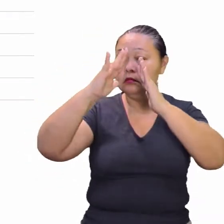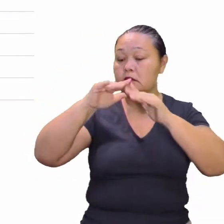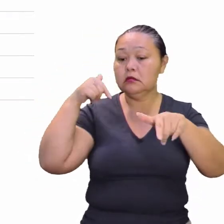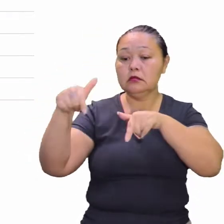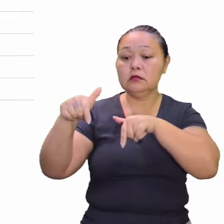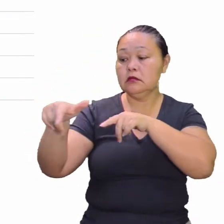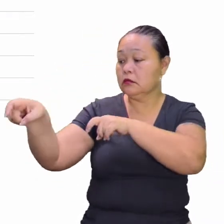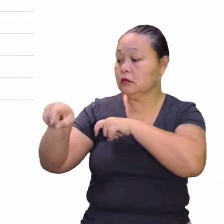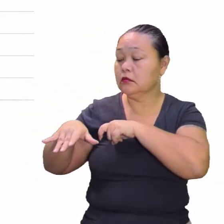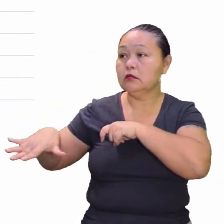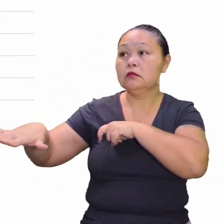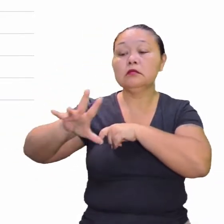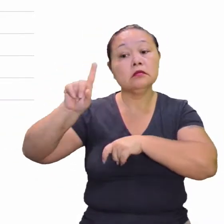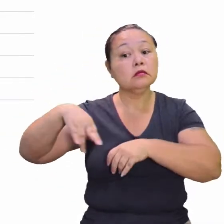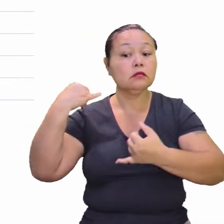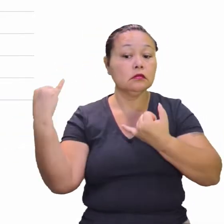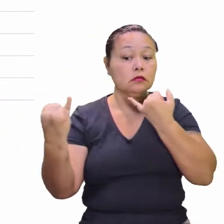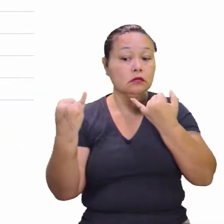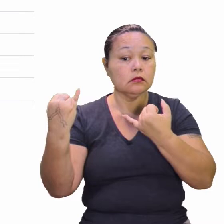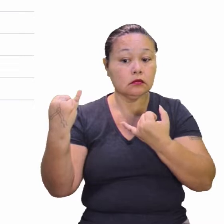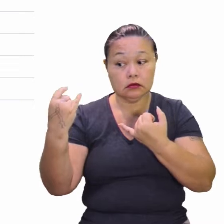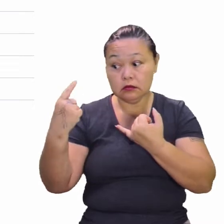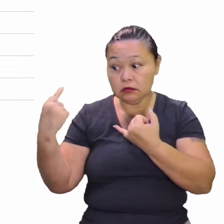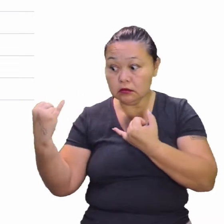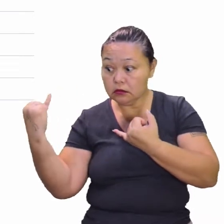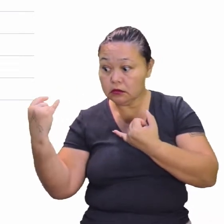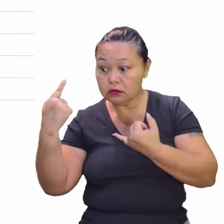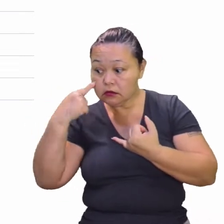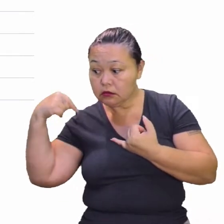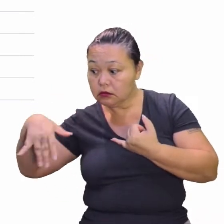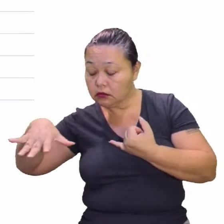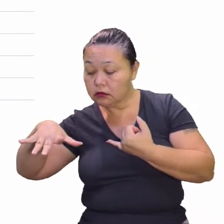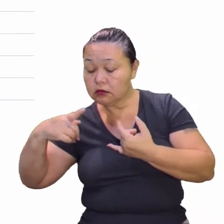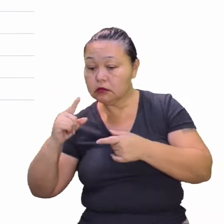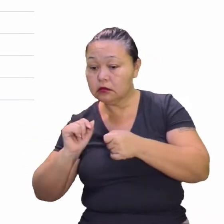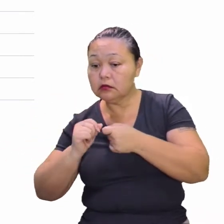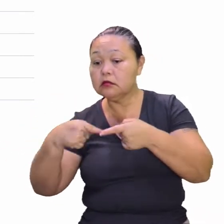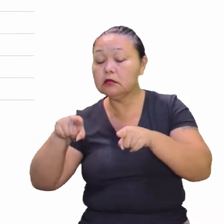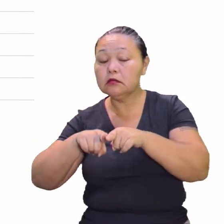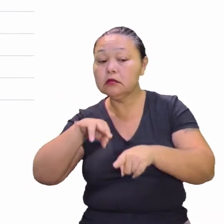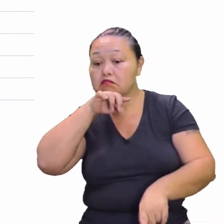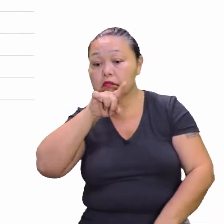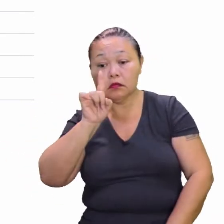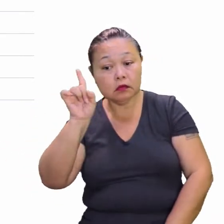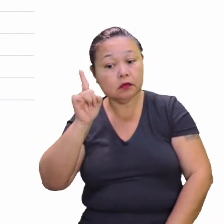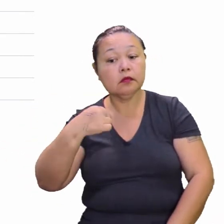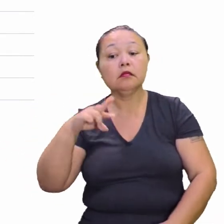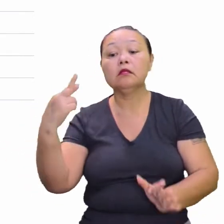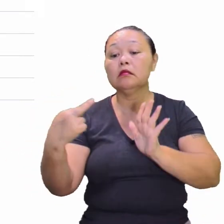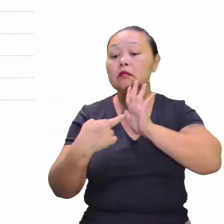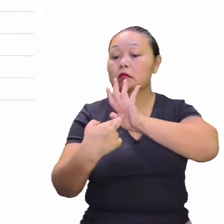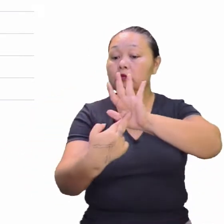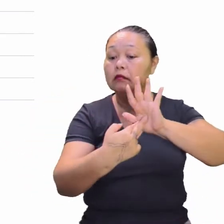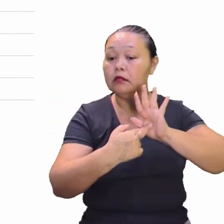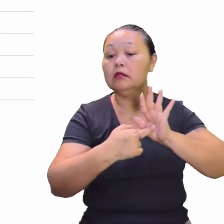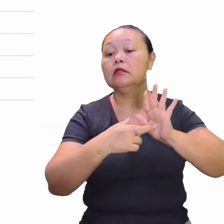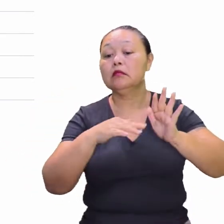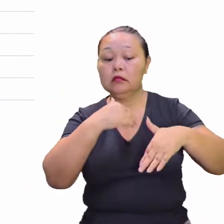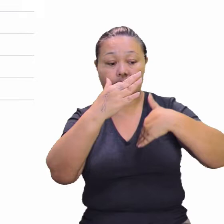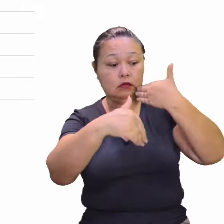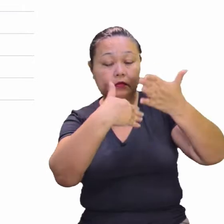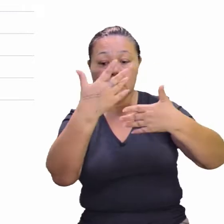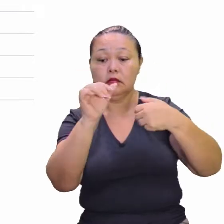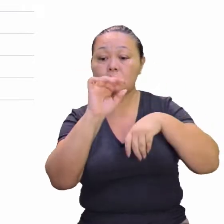de trabalhadores no campo. Isso é importante, né, porque a gente não vê só como negativo, mas também isso representa o progresso, o avanço